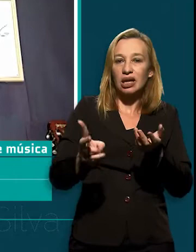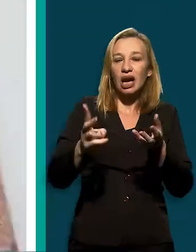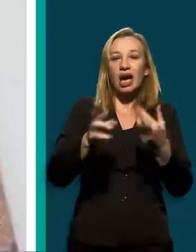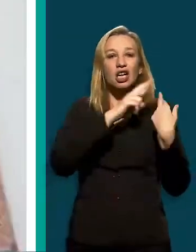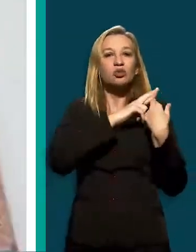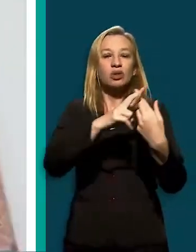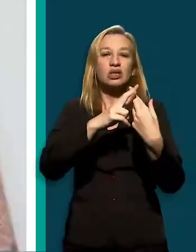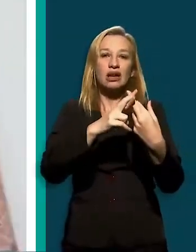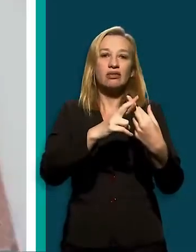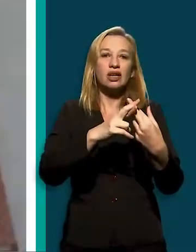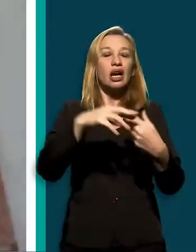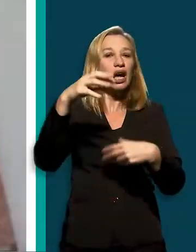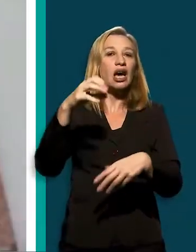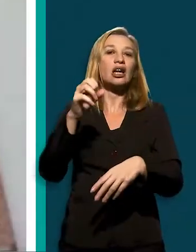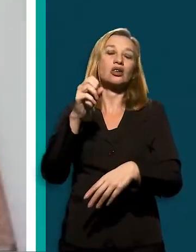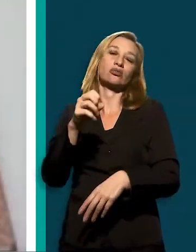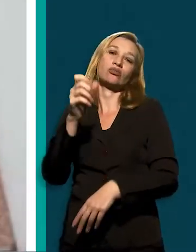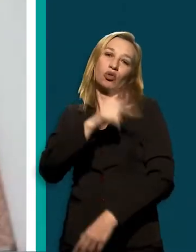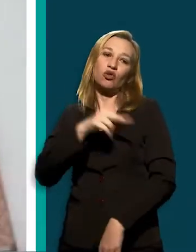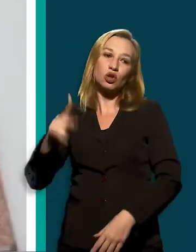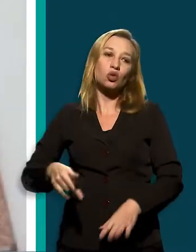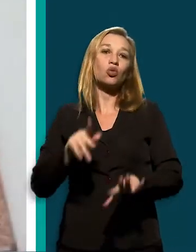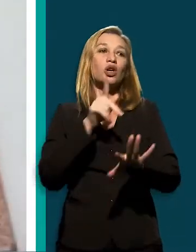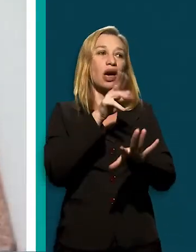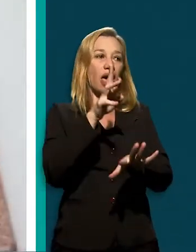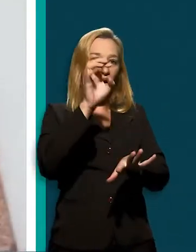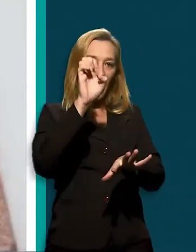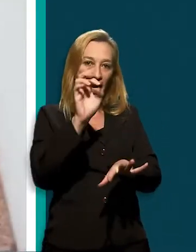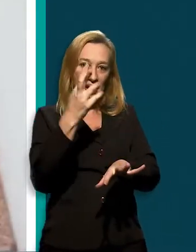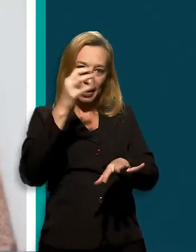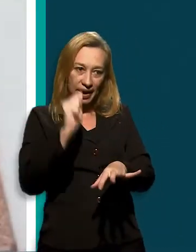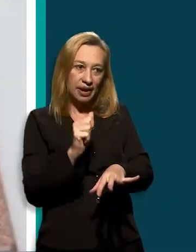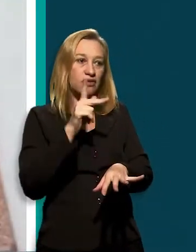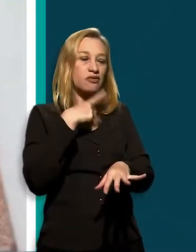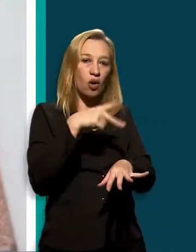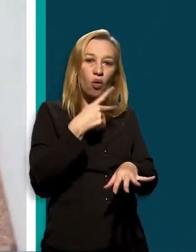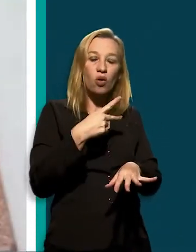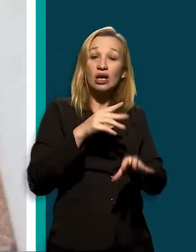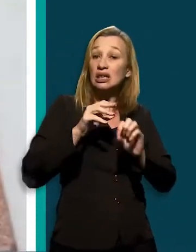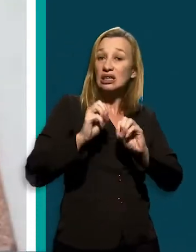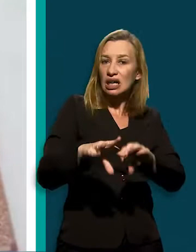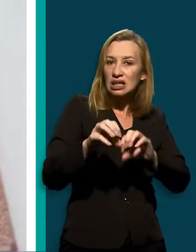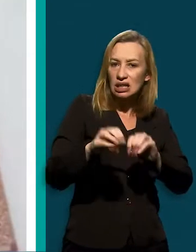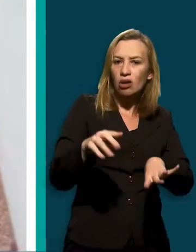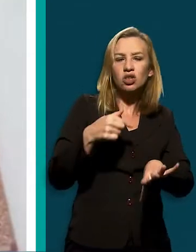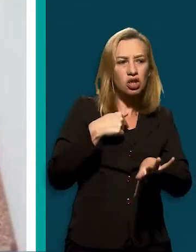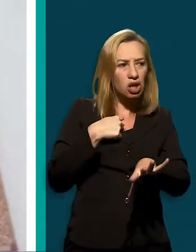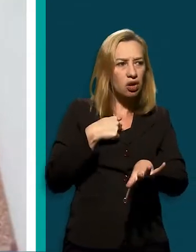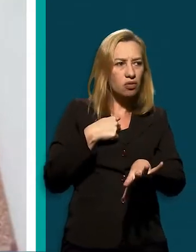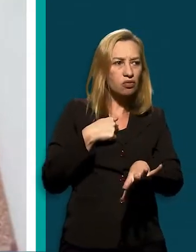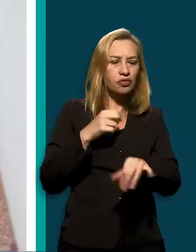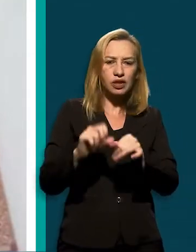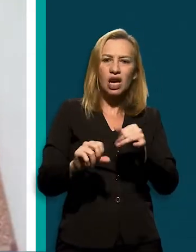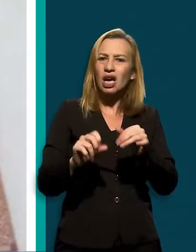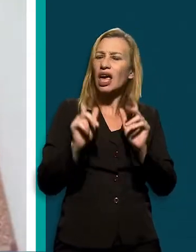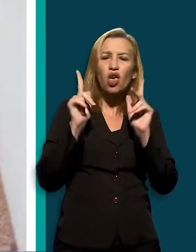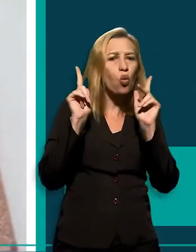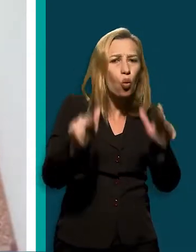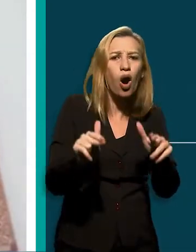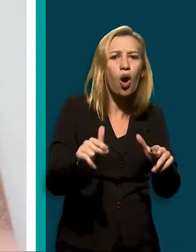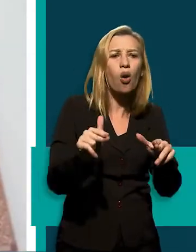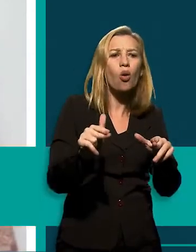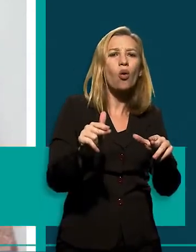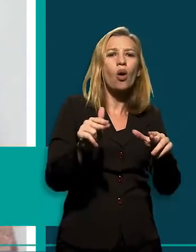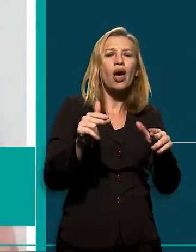né? Uma coisa que o Edson falou, e a Érica também está lembrando isso, nas aulas que eu dou também é a mesma coisa, né?